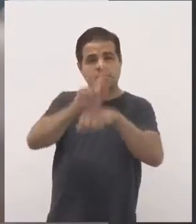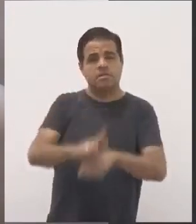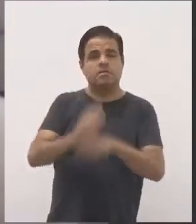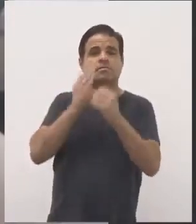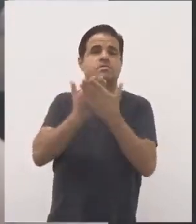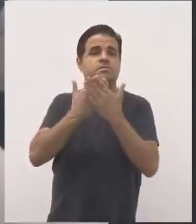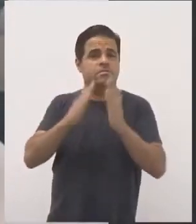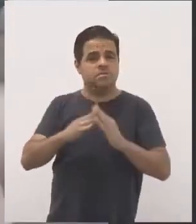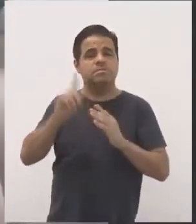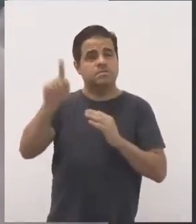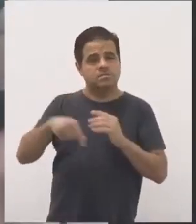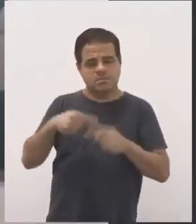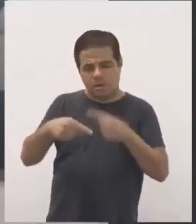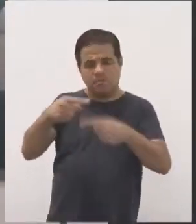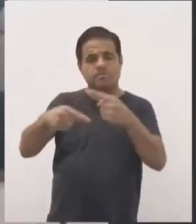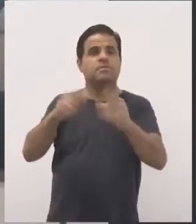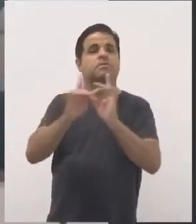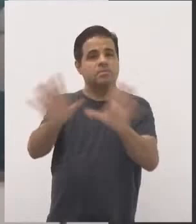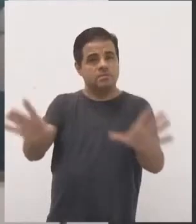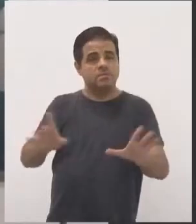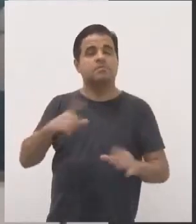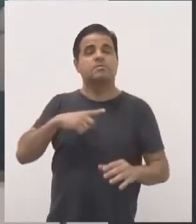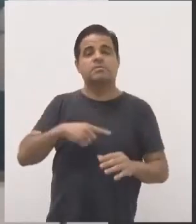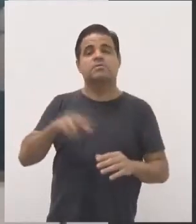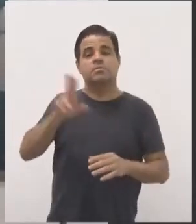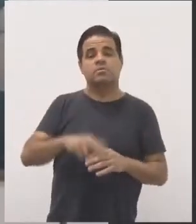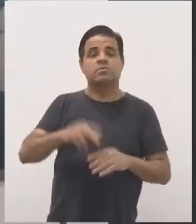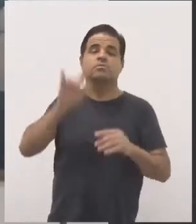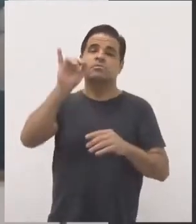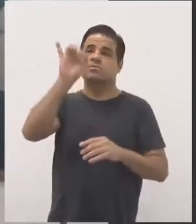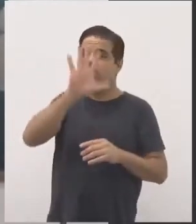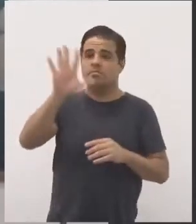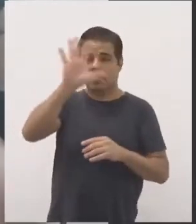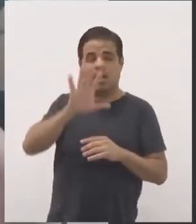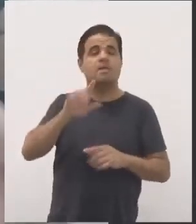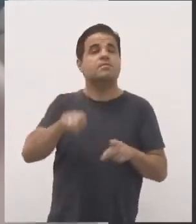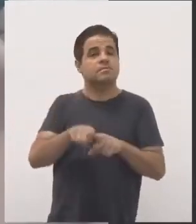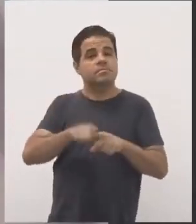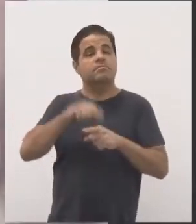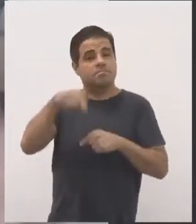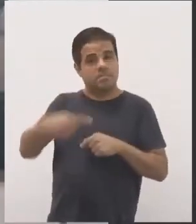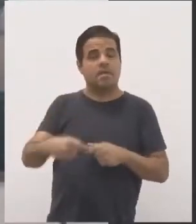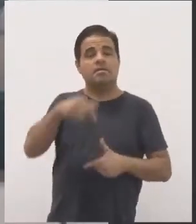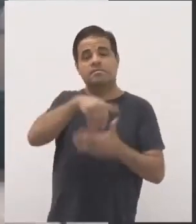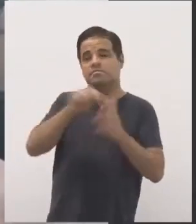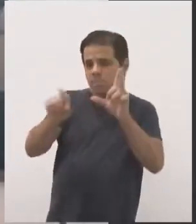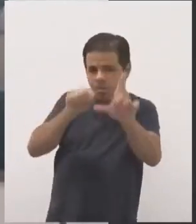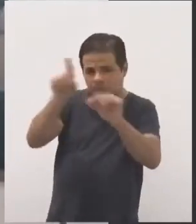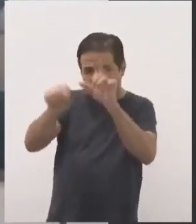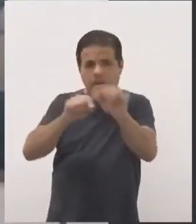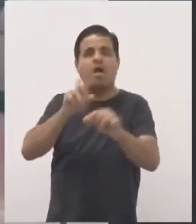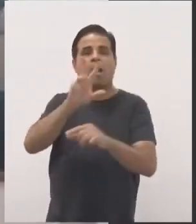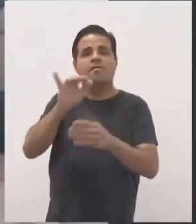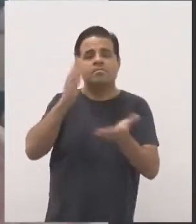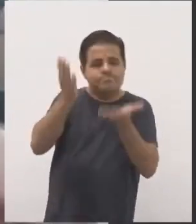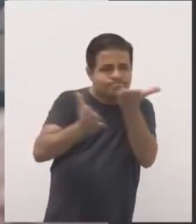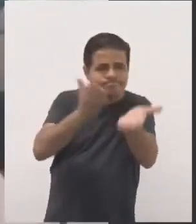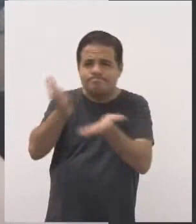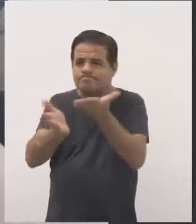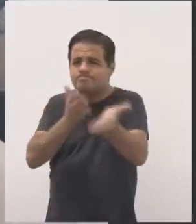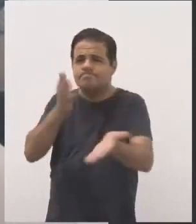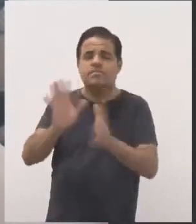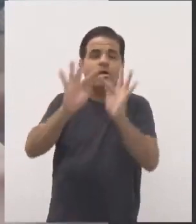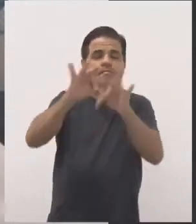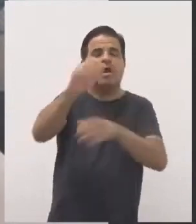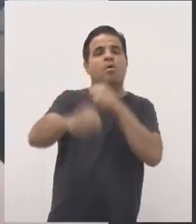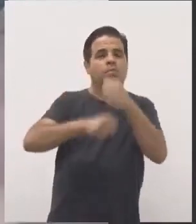escolar, consequentemente, com autorização de uso de imagem, é claro. E aí, dessa seleção, a gente vai tratar isso, e lá no final